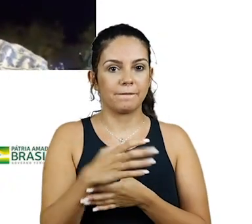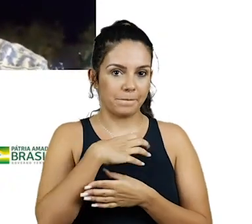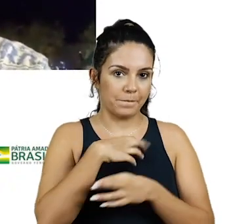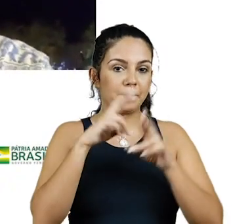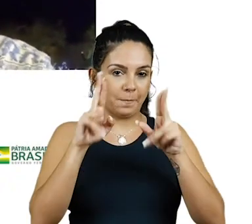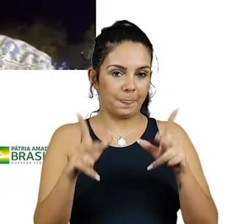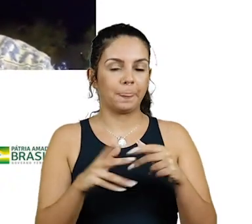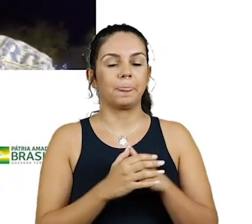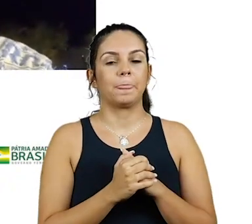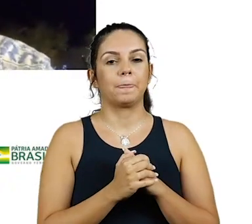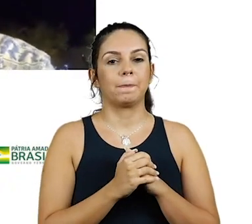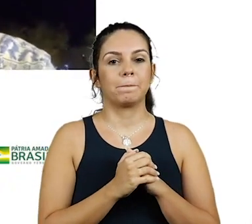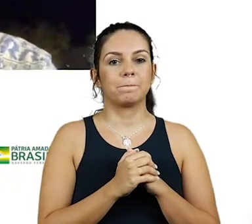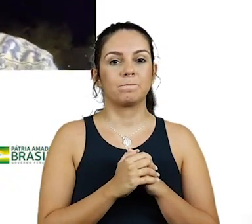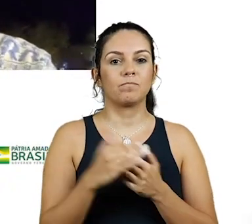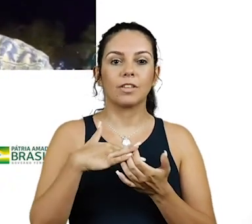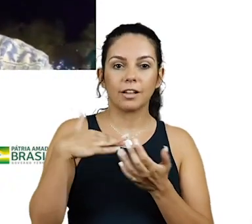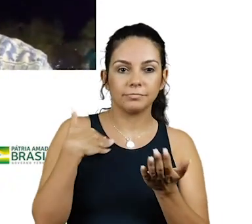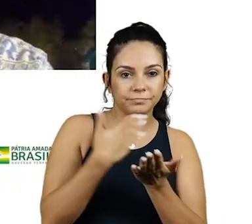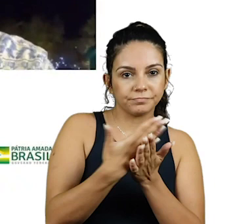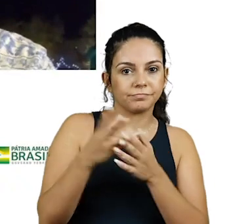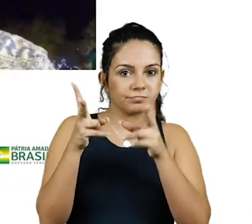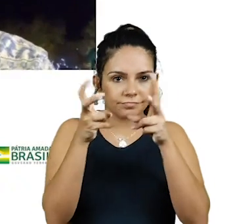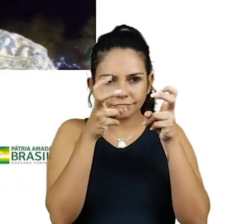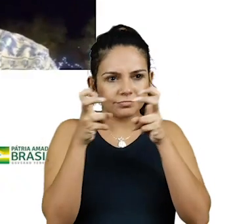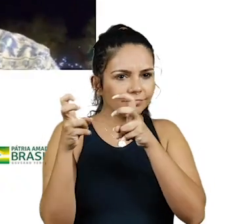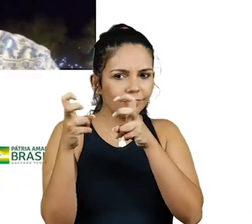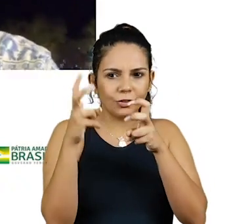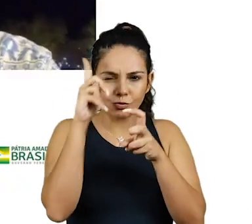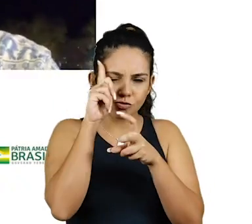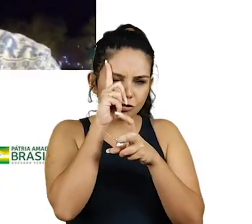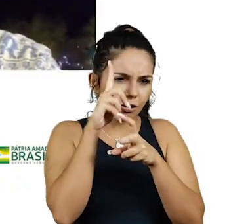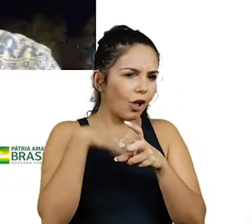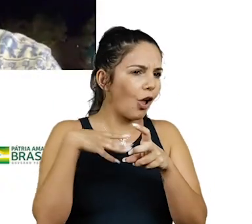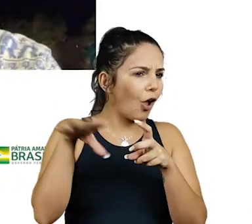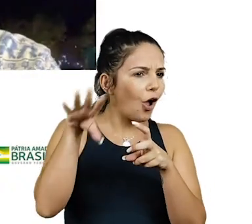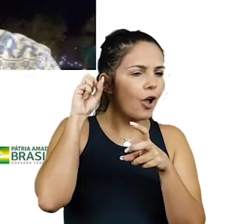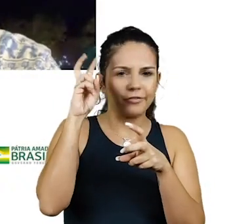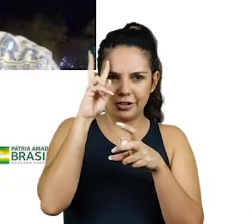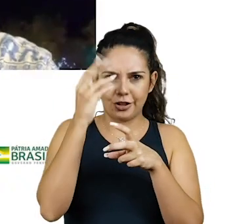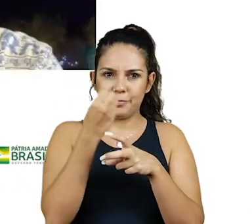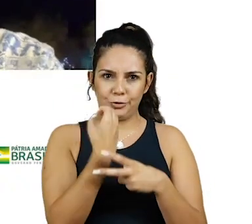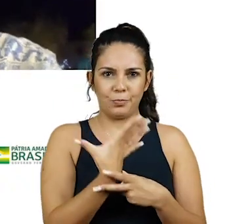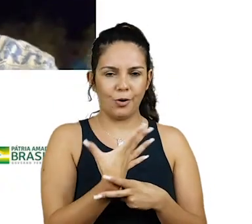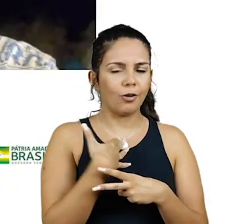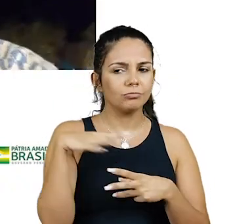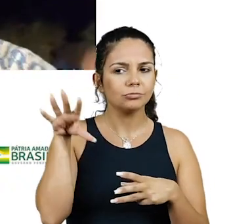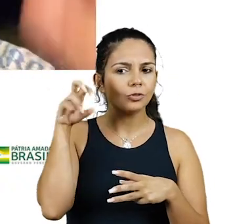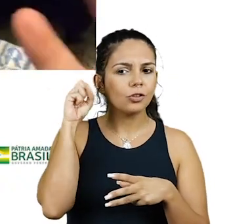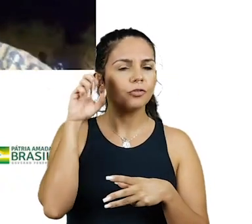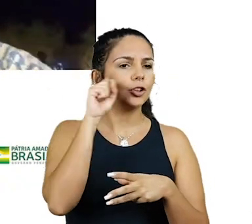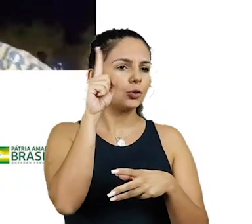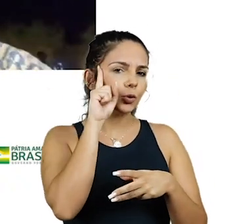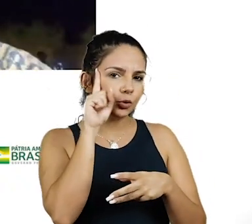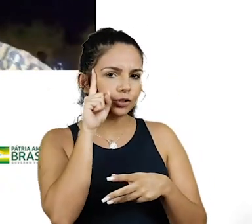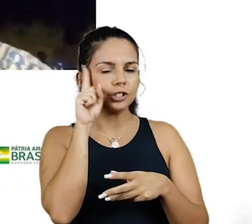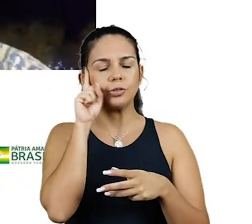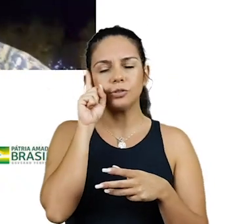pouco diferente. E eu comecei a anotar essas coisas. Eu comecei a ouvir histórias muito boas, né? Que eram